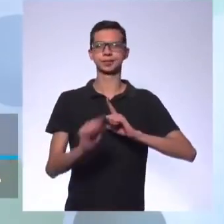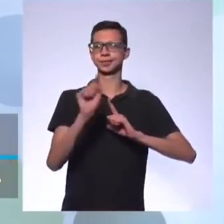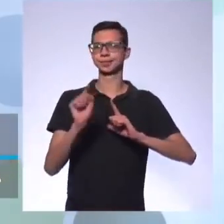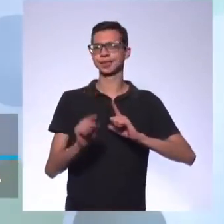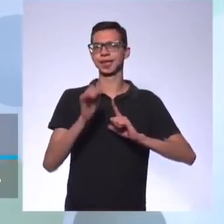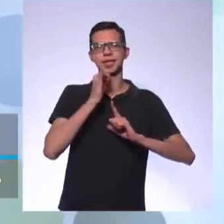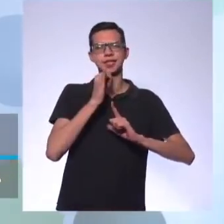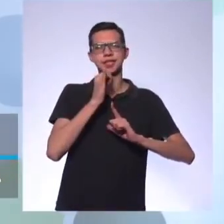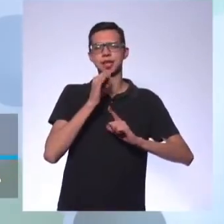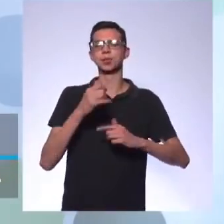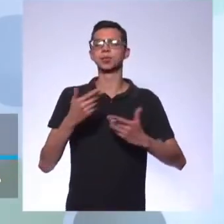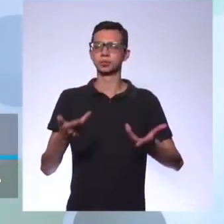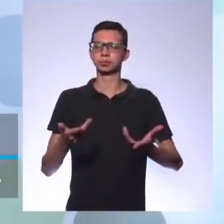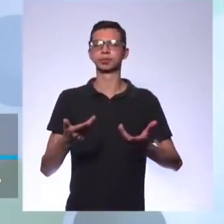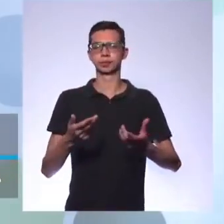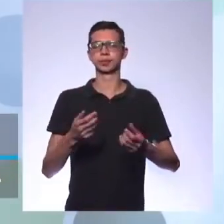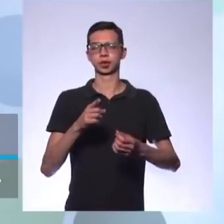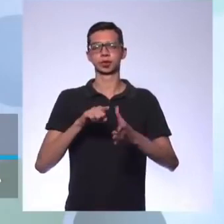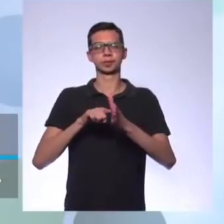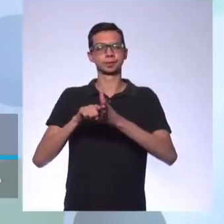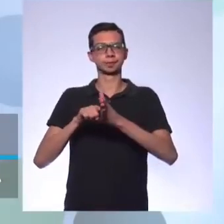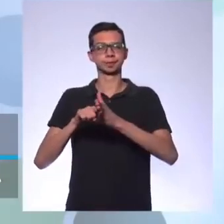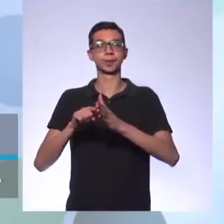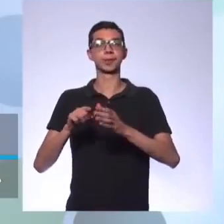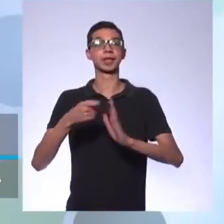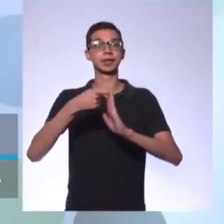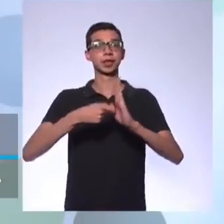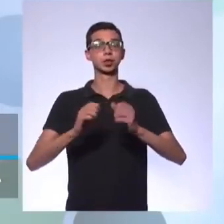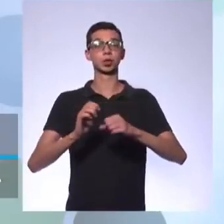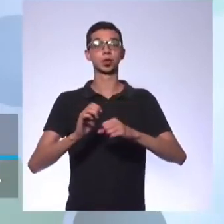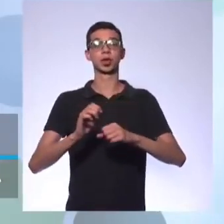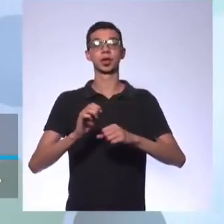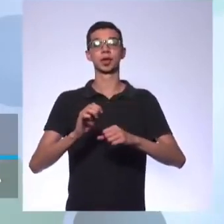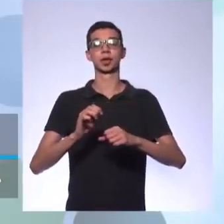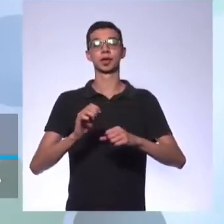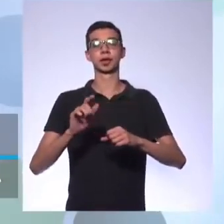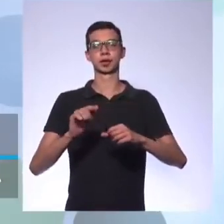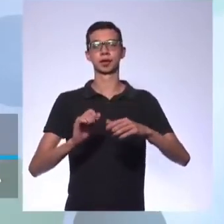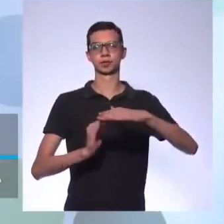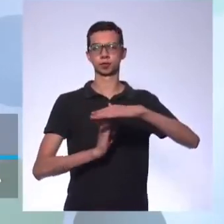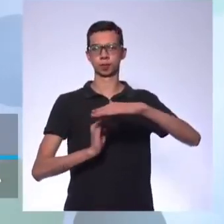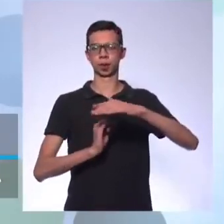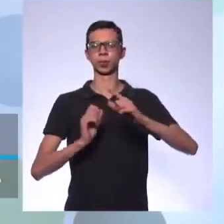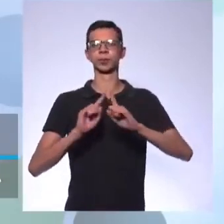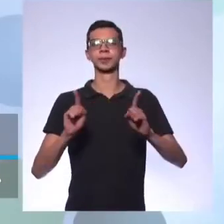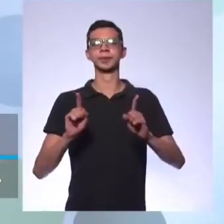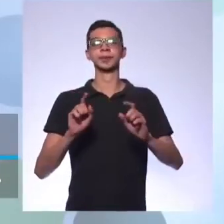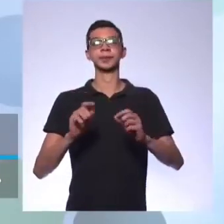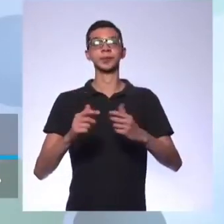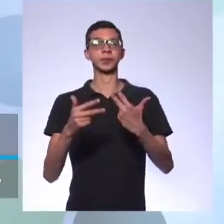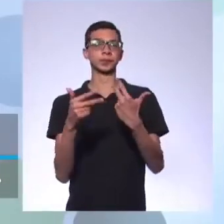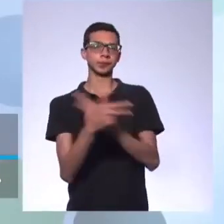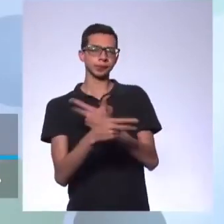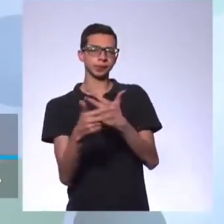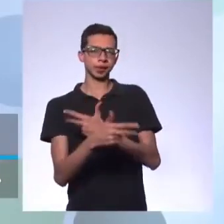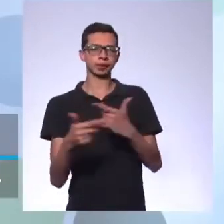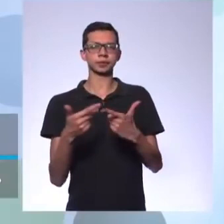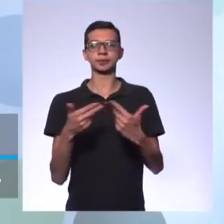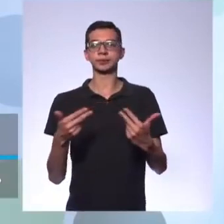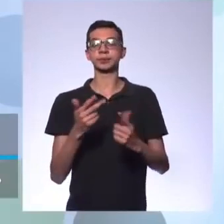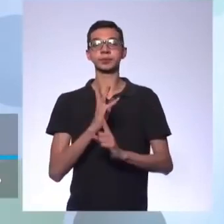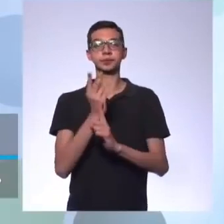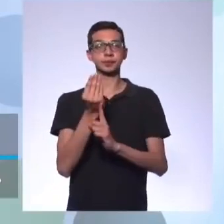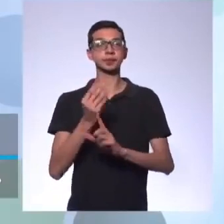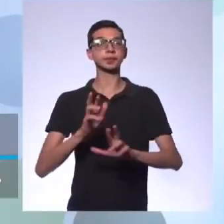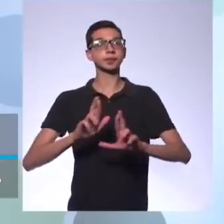é o gênero informal, o texto informal. Já o rap, os textos ligados mais à arte, eu posso fazer o poema do avião,